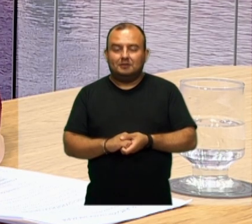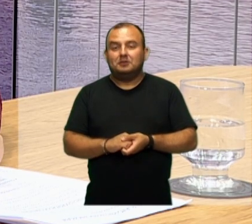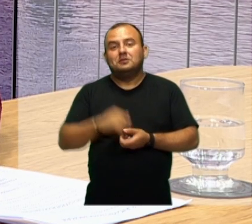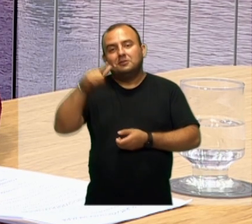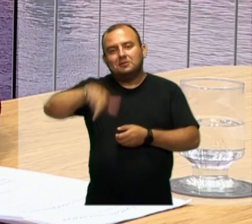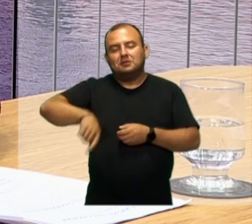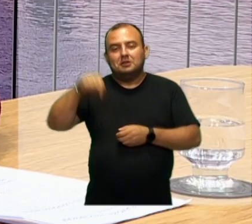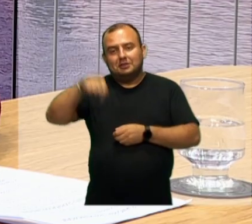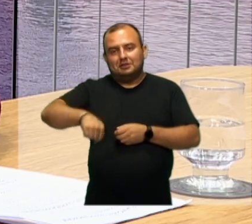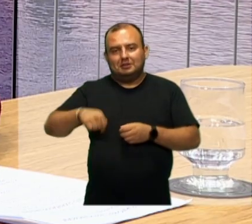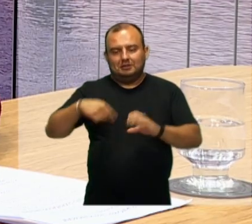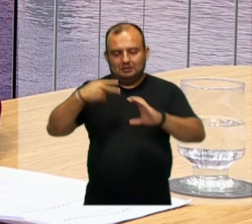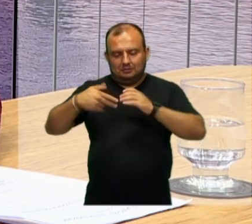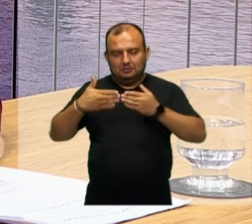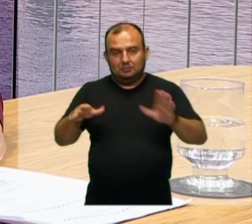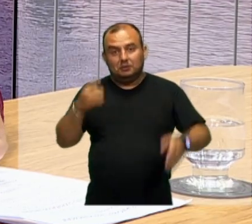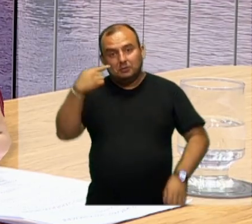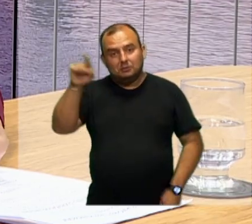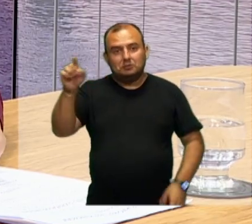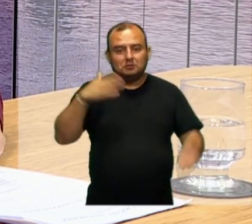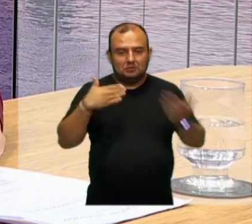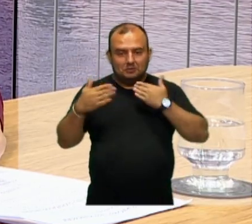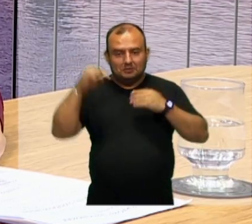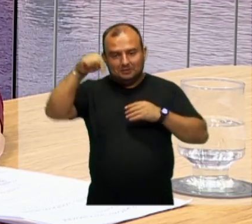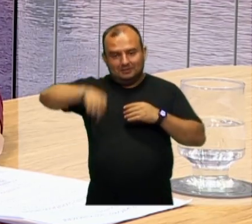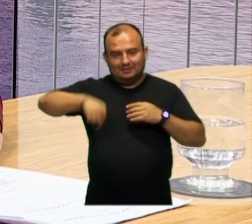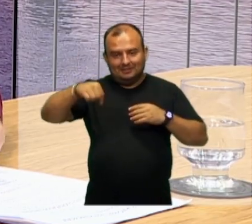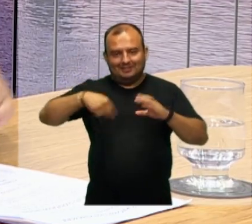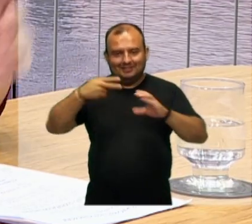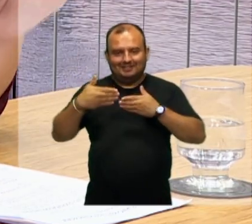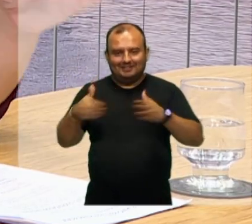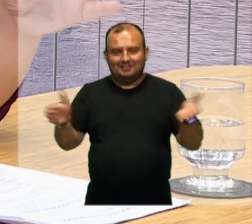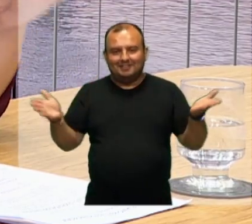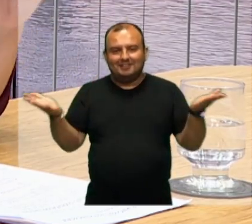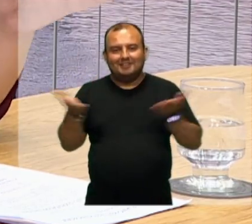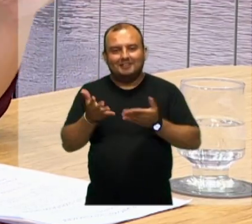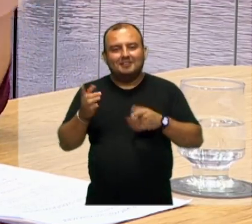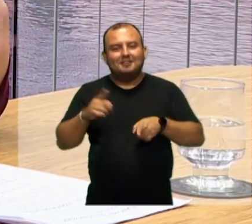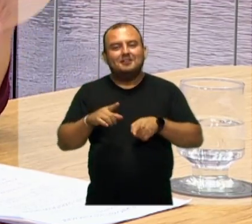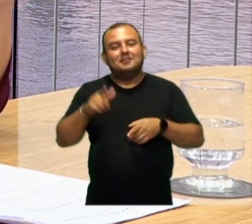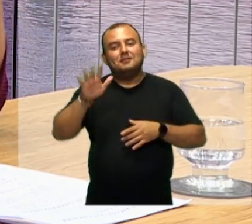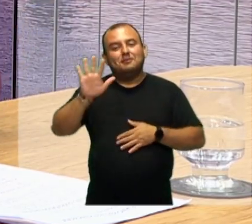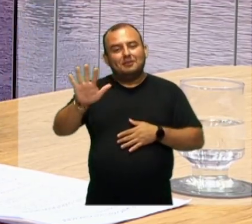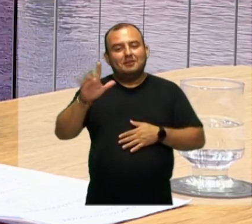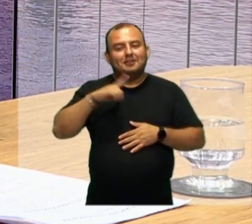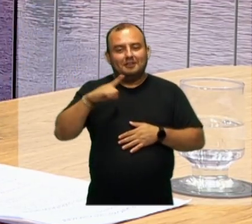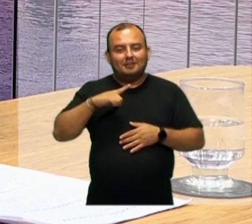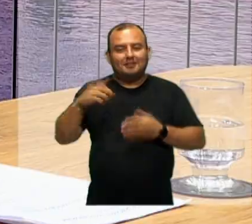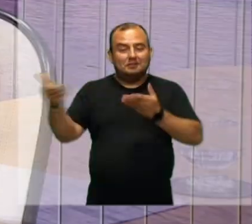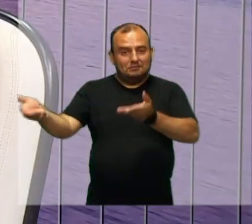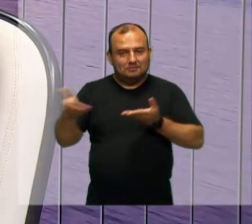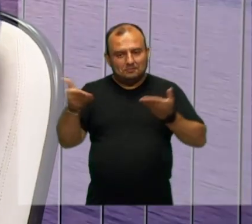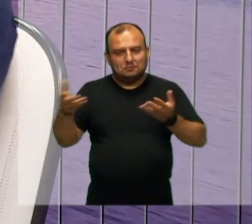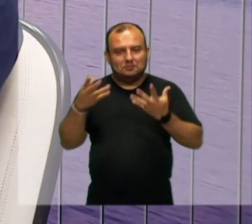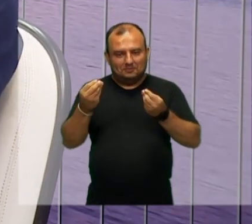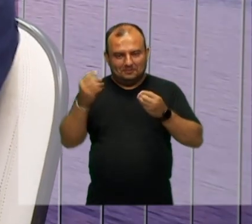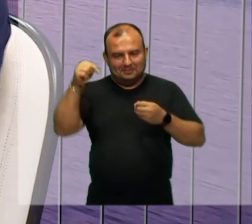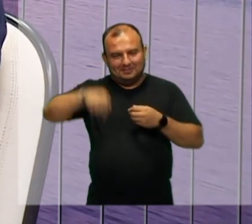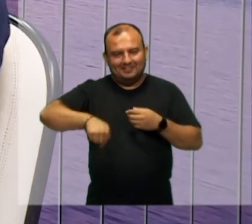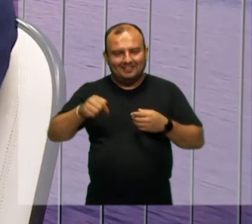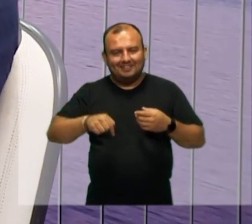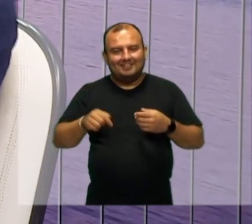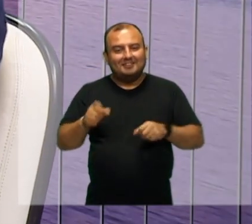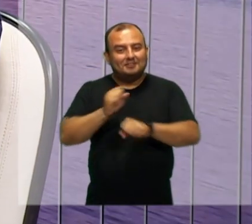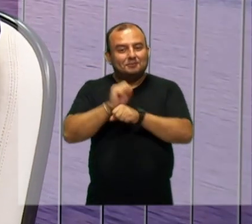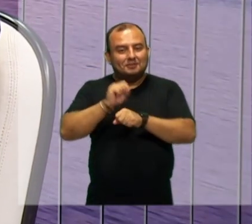Voltamos aqui para este, que é o último bloco deste Câmara Aberta, mas com certeza a gente ainda vai te receber muito aqui.